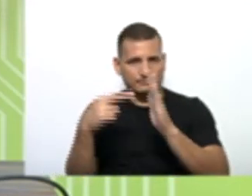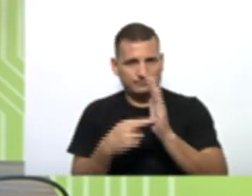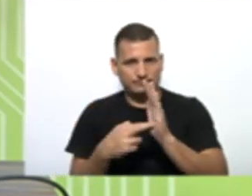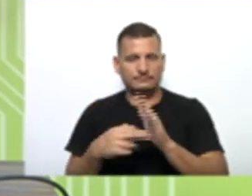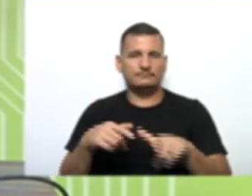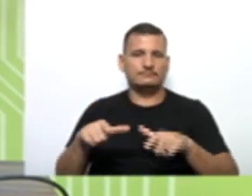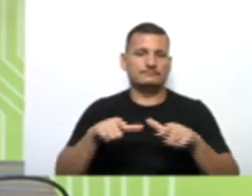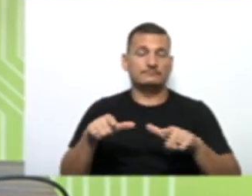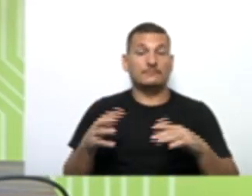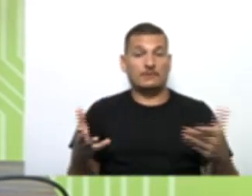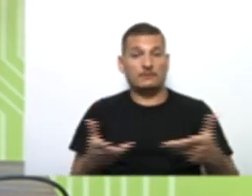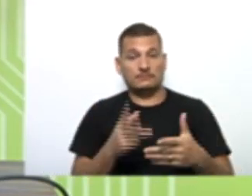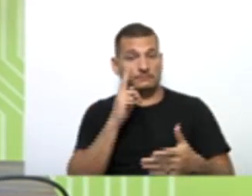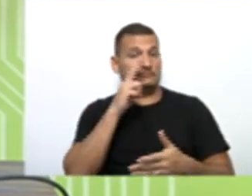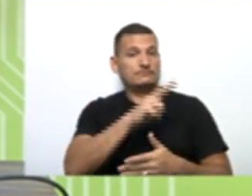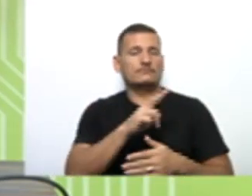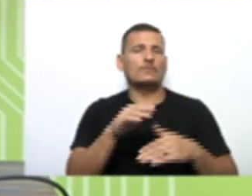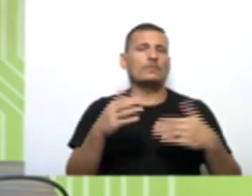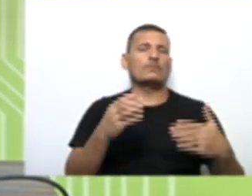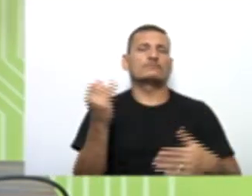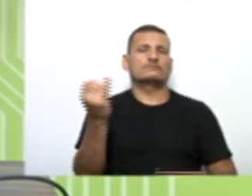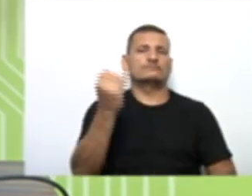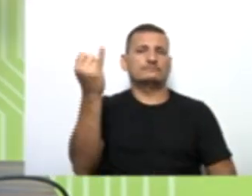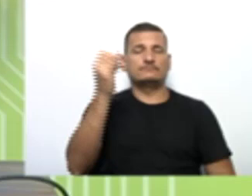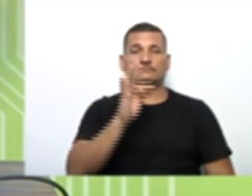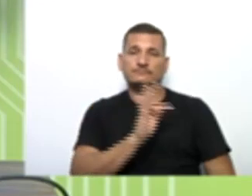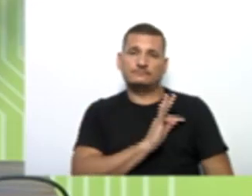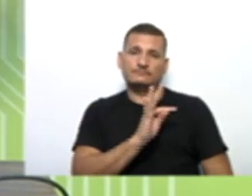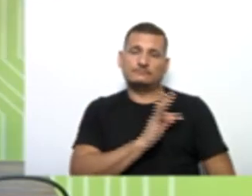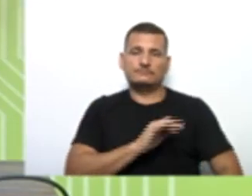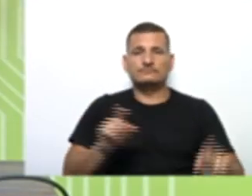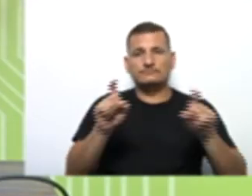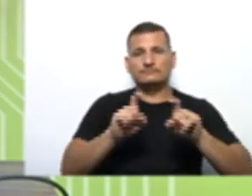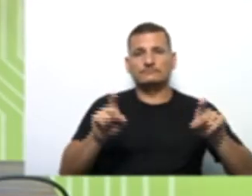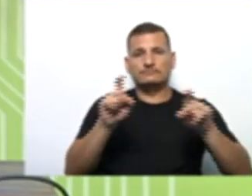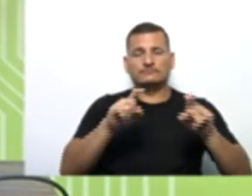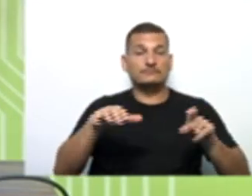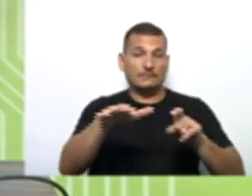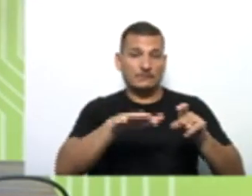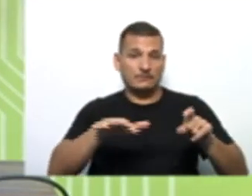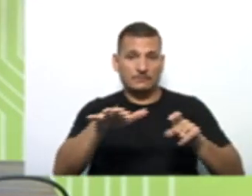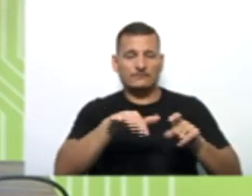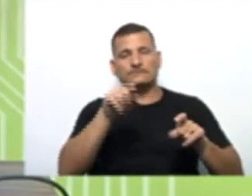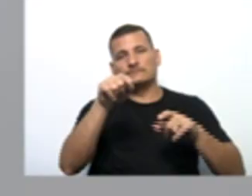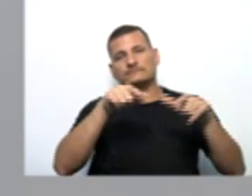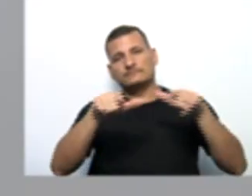agora a gente vai ver qual a importância do técnico de informática no mercado de trabalho, que é onde você vai atuar.